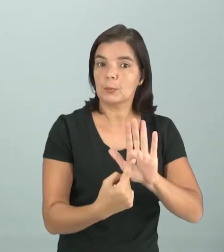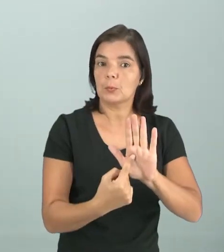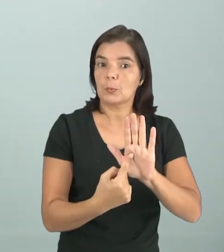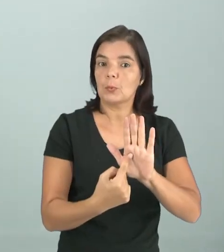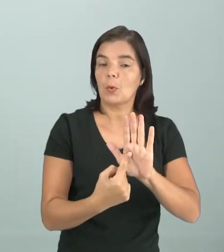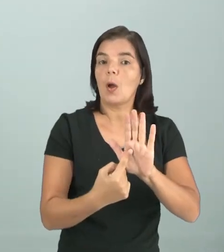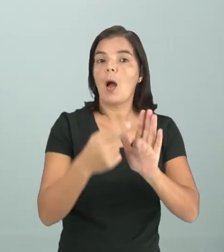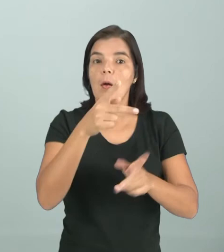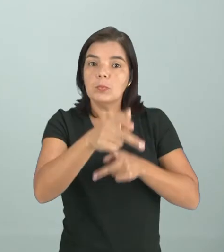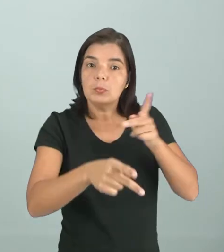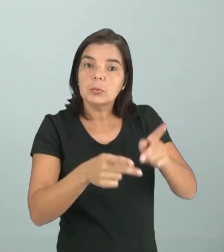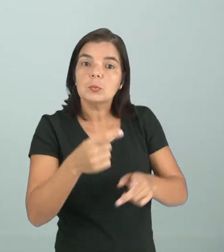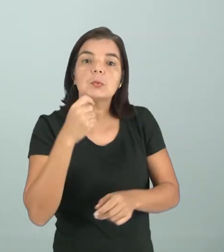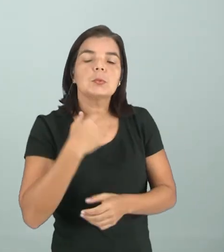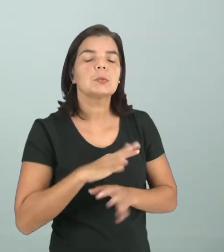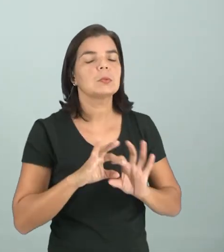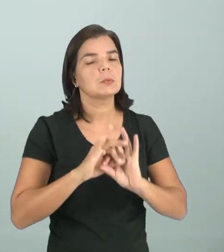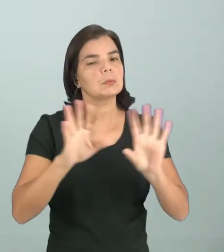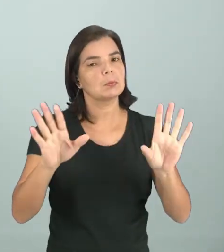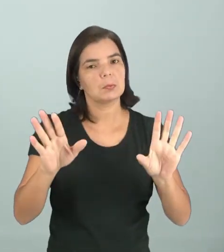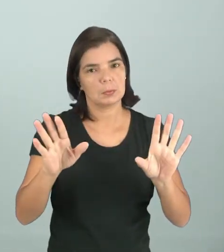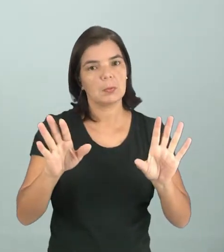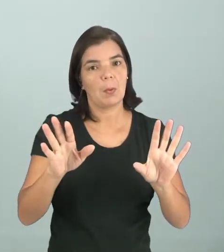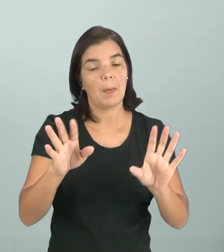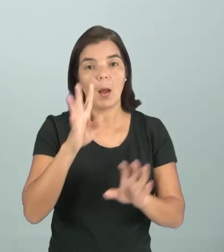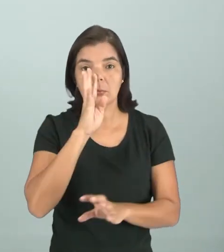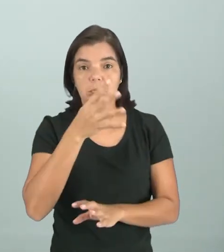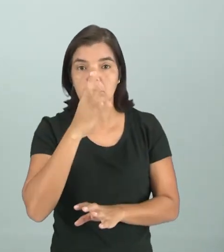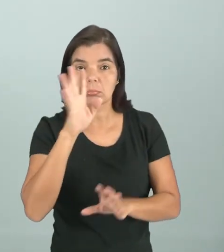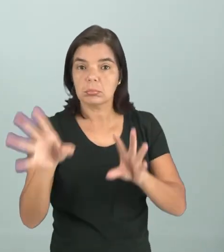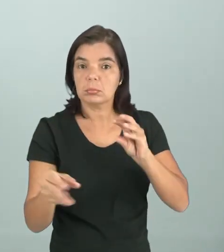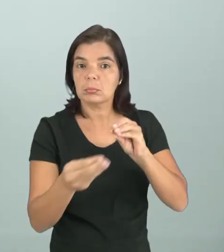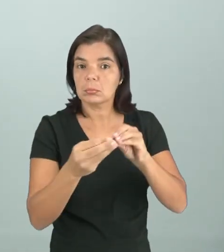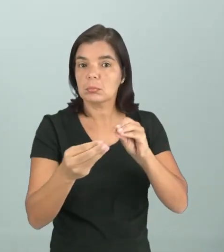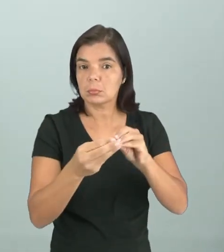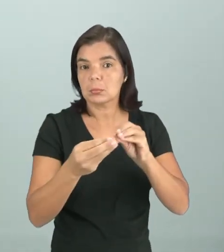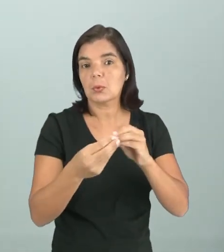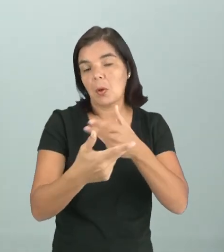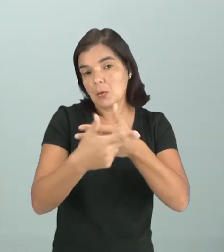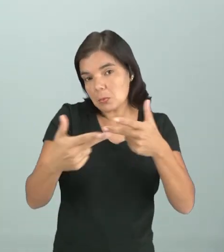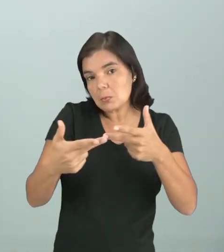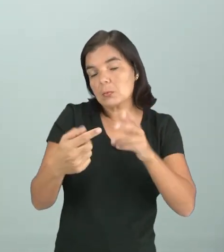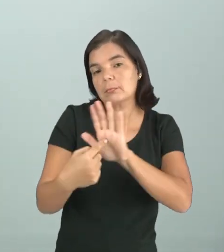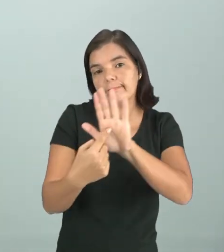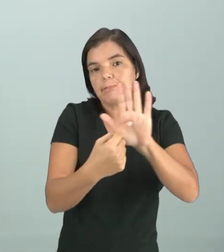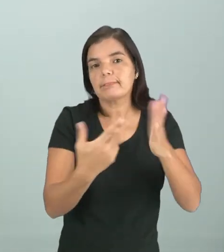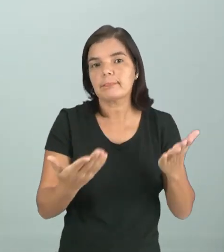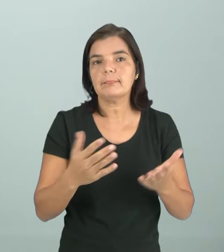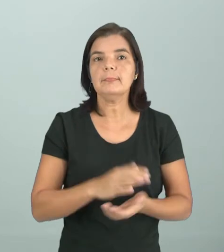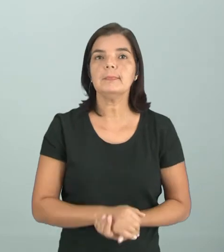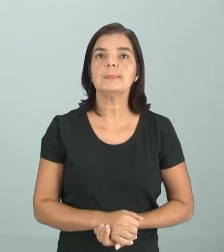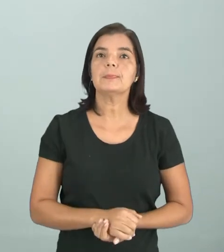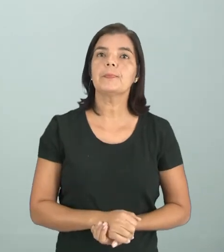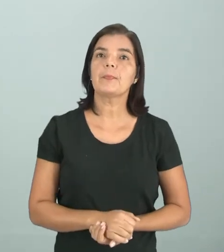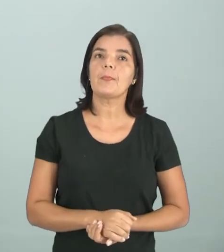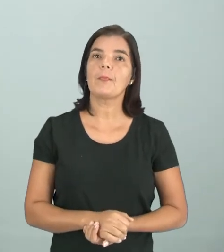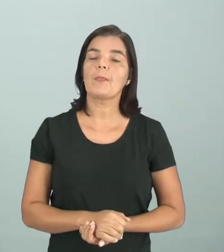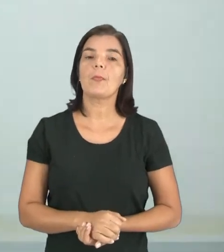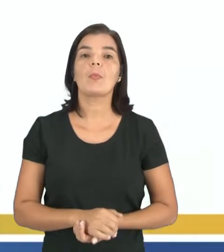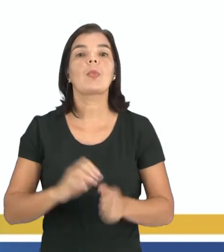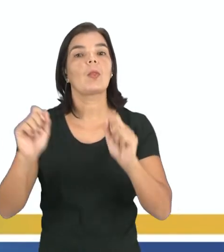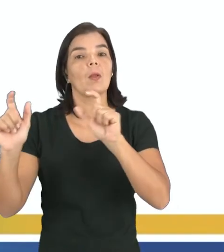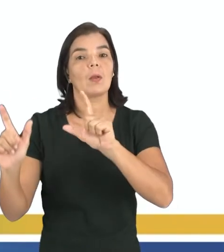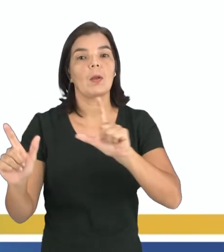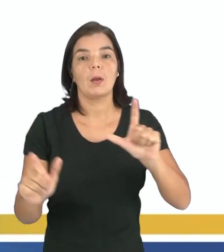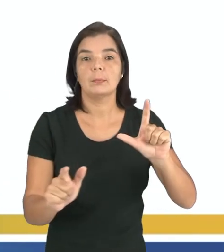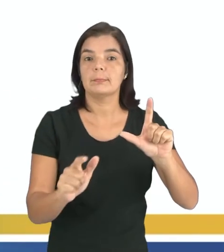o público se sente aí à vontade para julgar e completar, comentar aquilo que foi publicado. Voltamos,